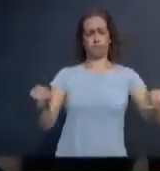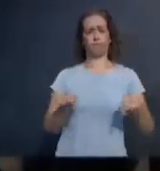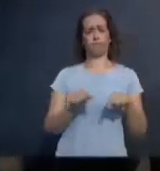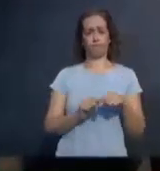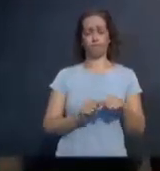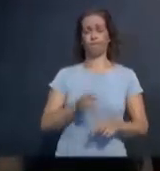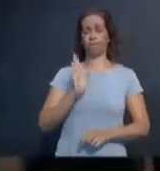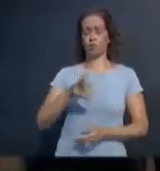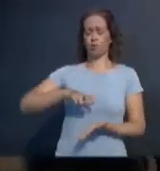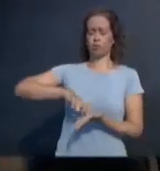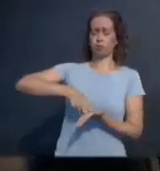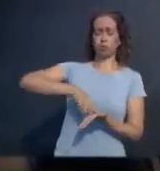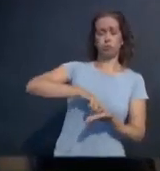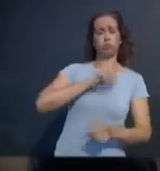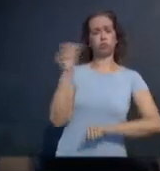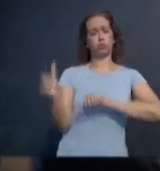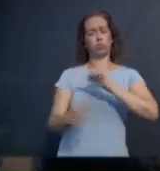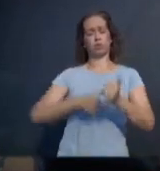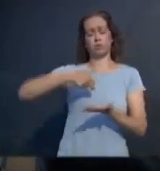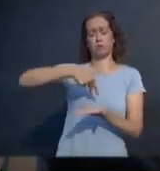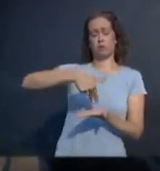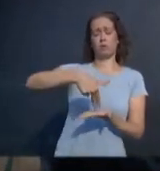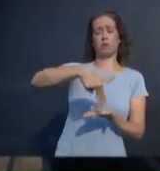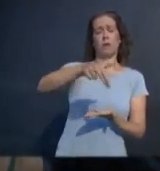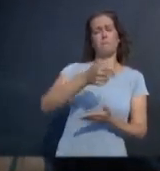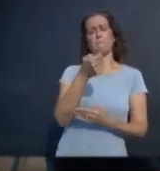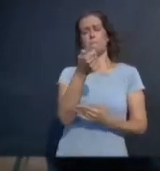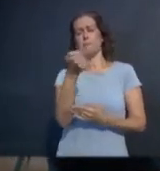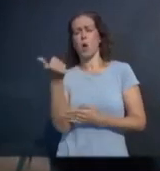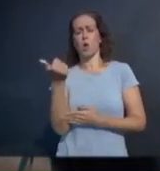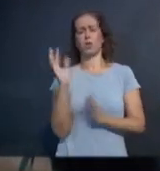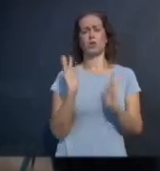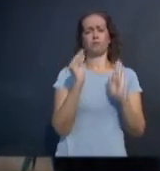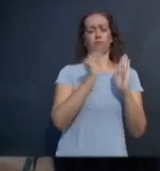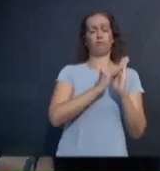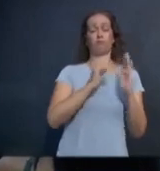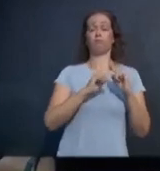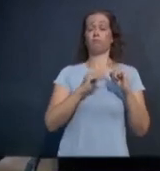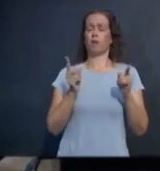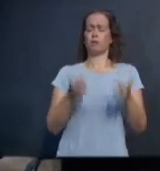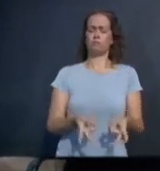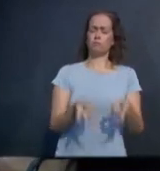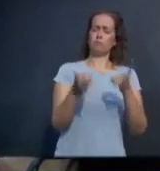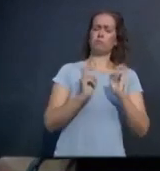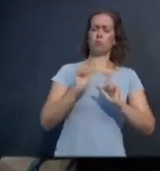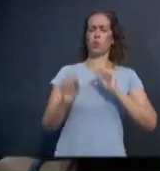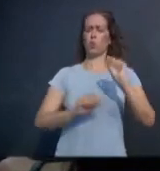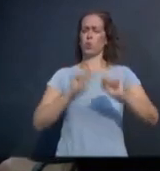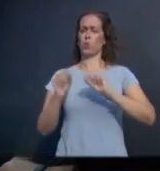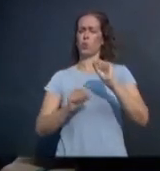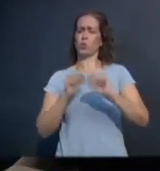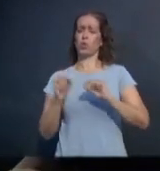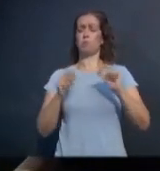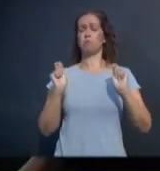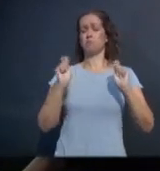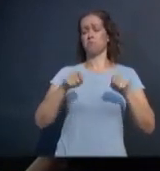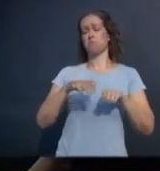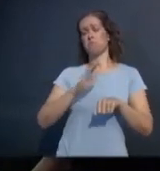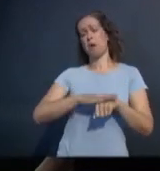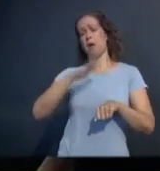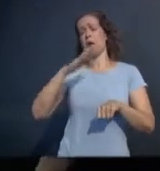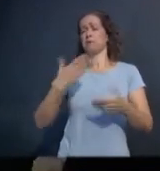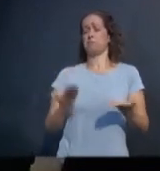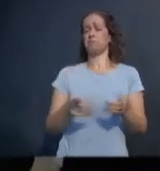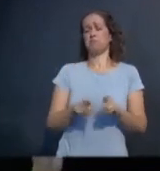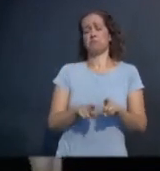alguns paralíticos a andarem novamente, poucos, mas quando você percebe, podia ter sido um número muito